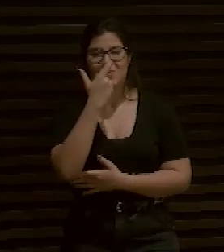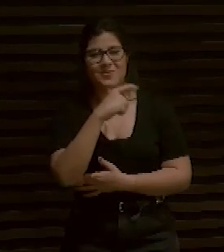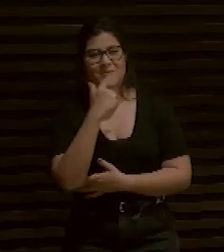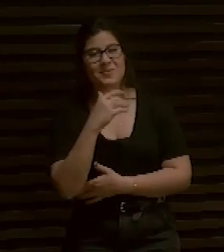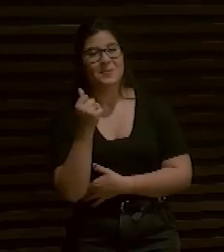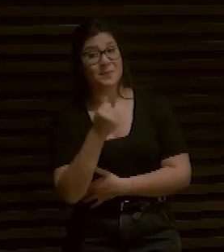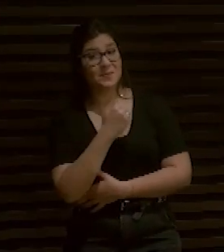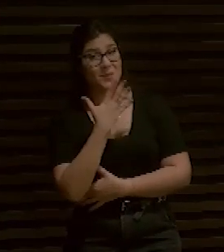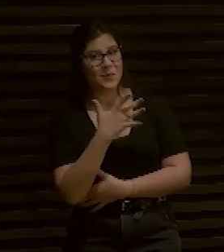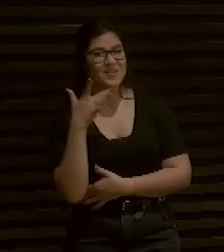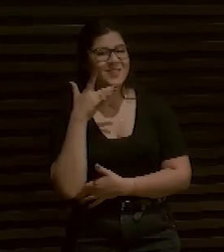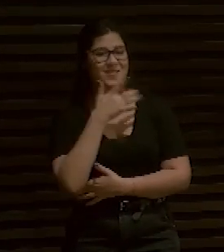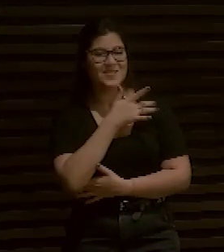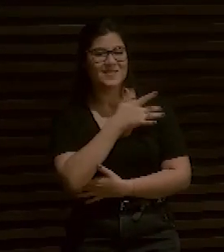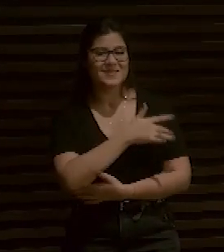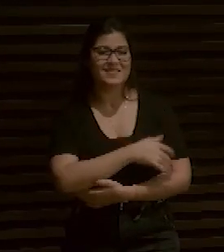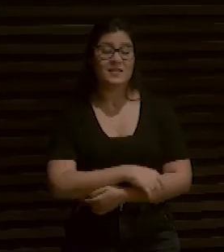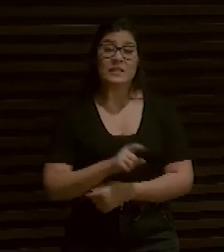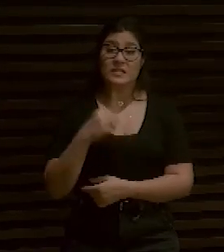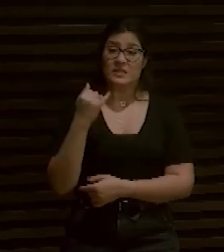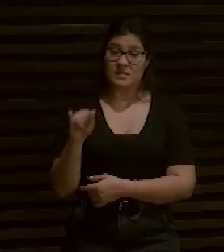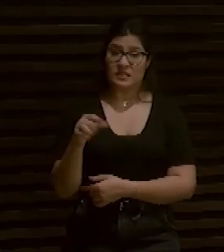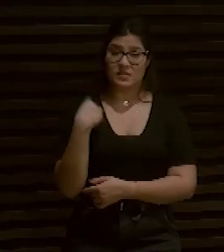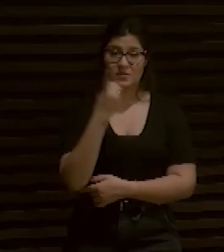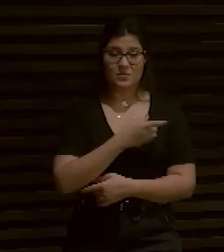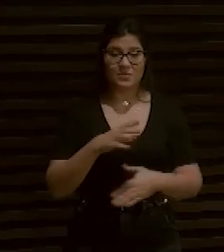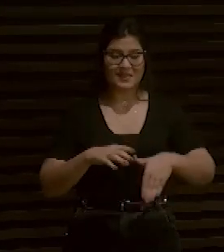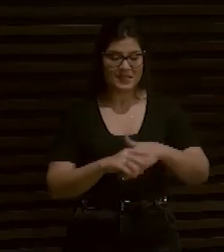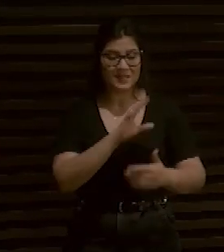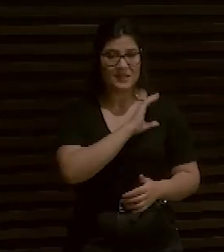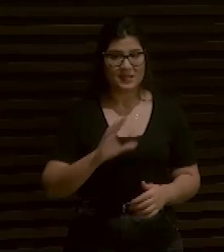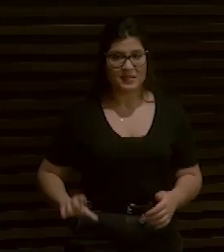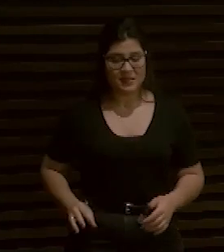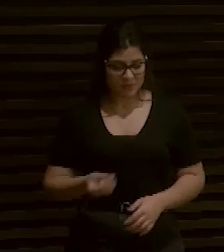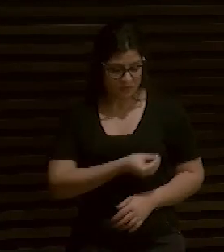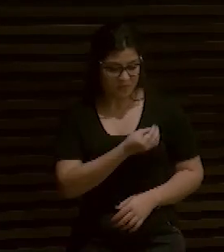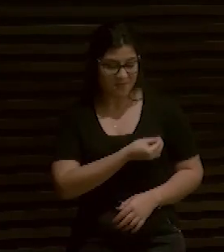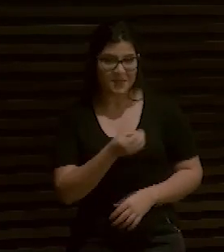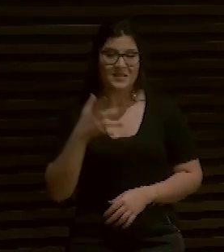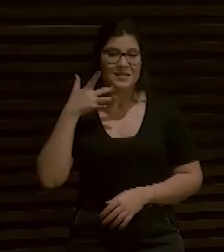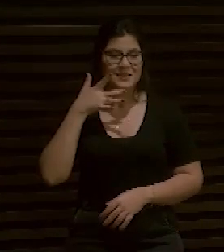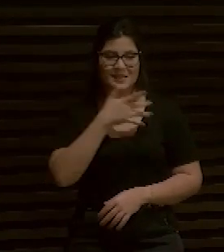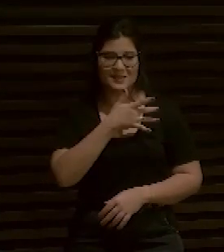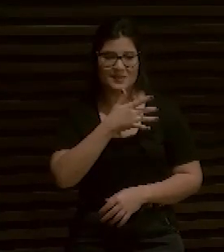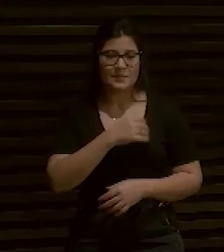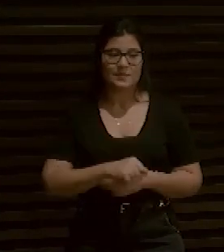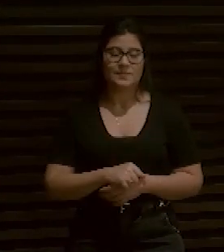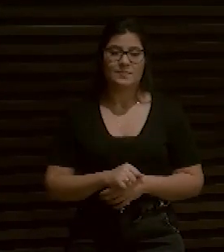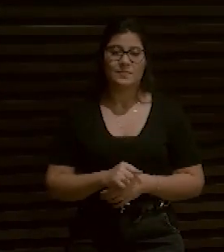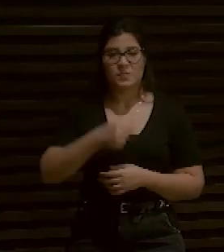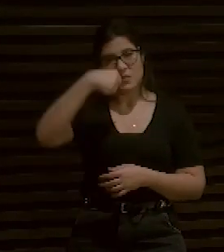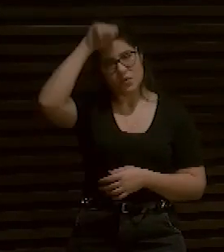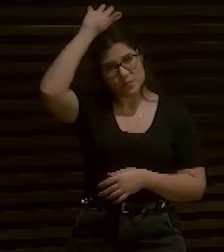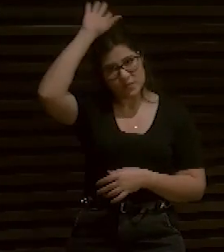doce. Se estamos em Cristo, a nossa vida tem fruto doce. Continuando o texto aqui de